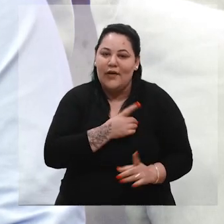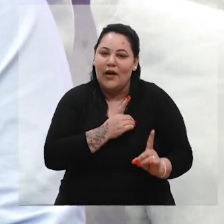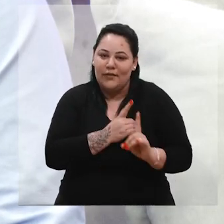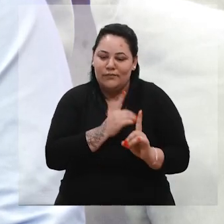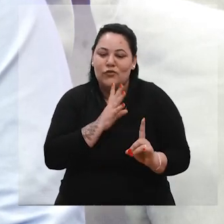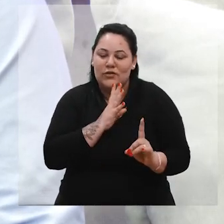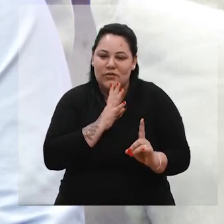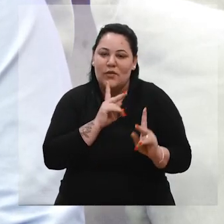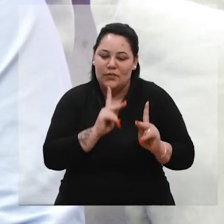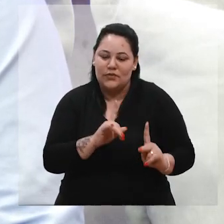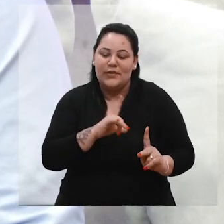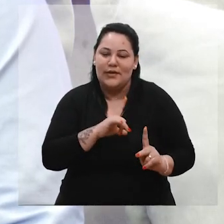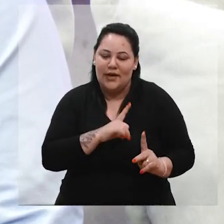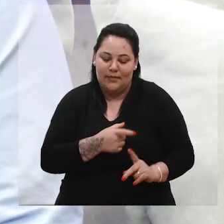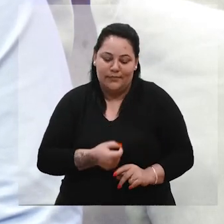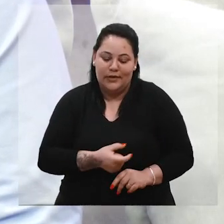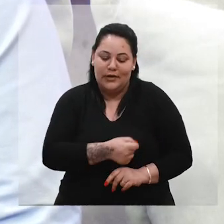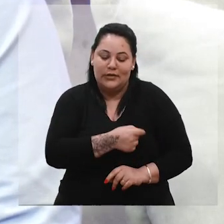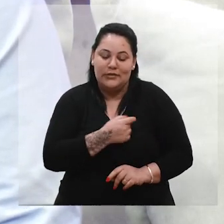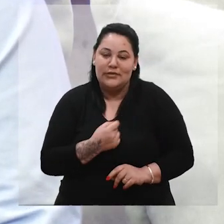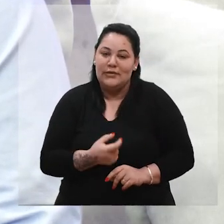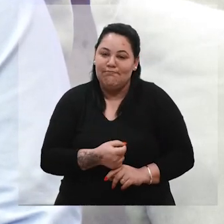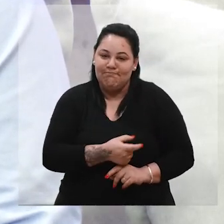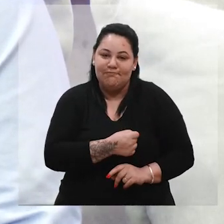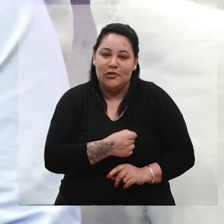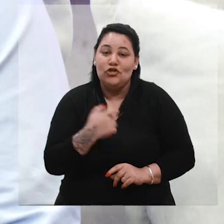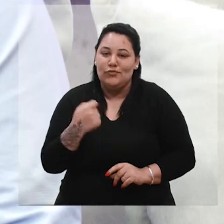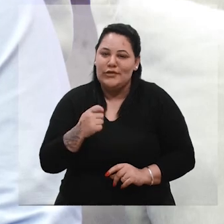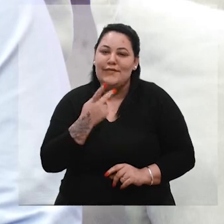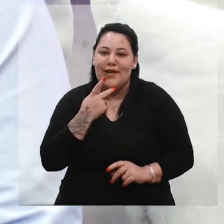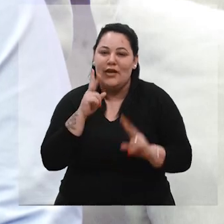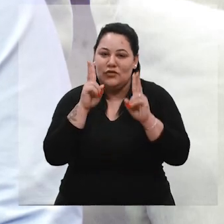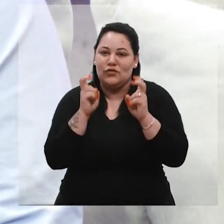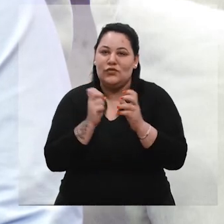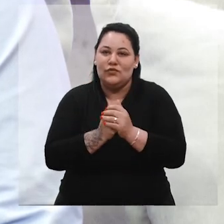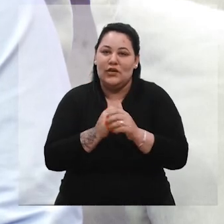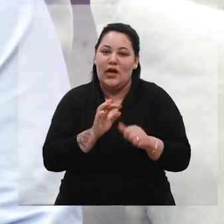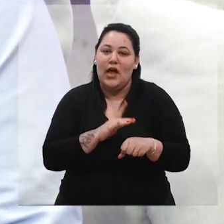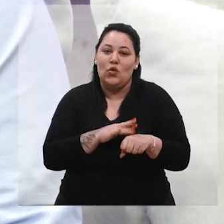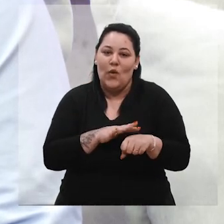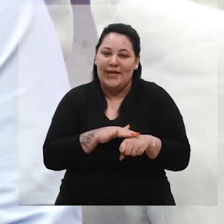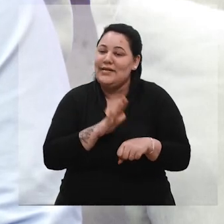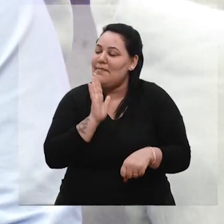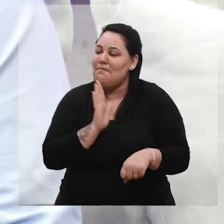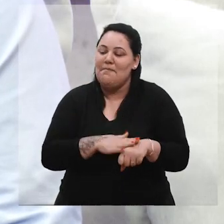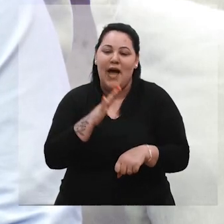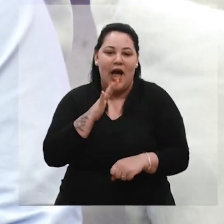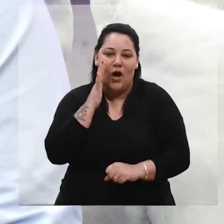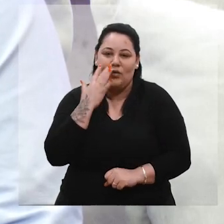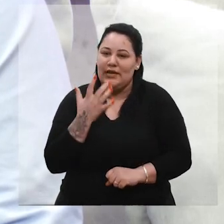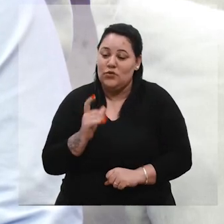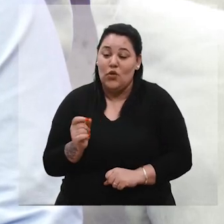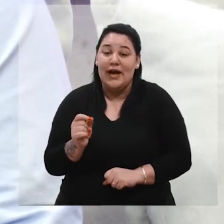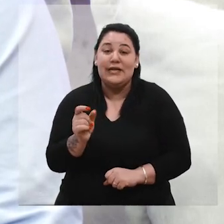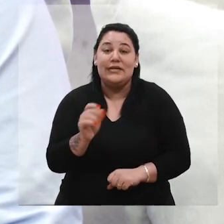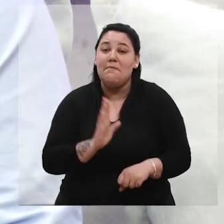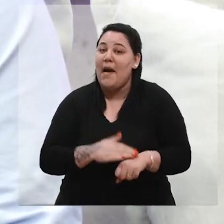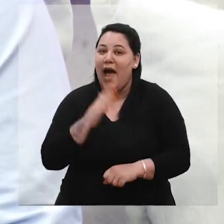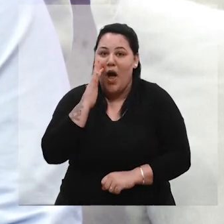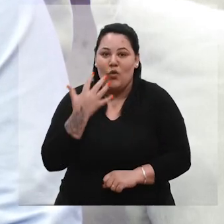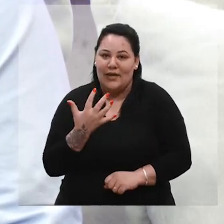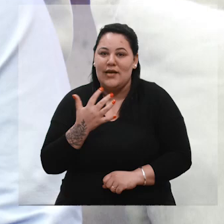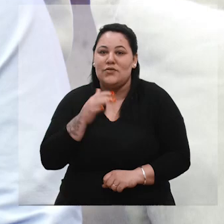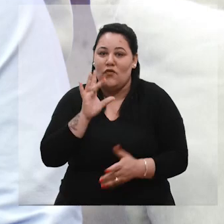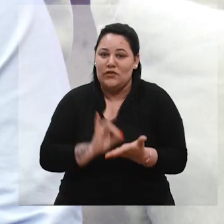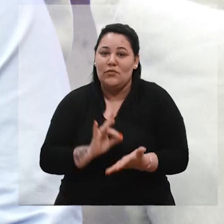um diagnóstico de câncer de mama. Então, a gente precisa falar sobre esse assunto. É a doença mais prevalente, do câncer mais